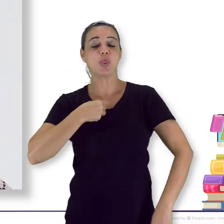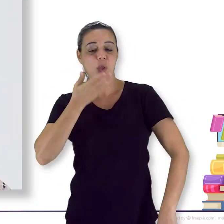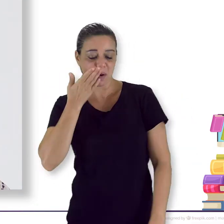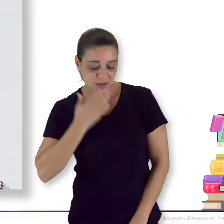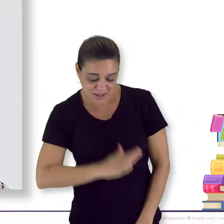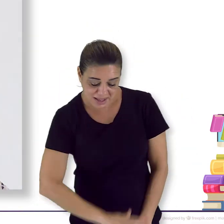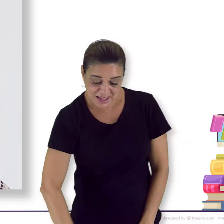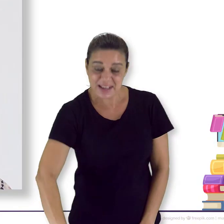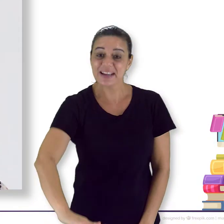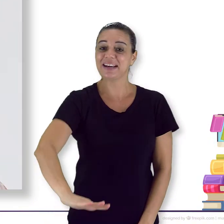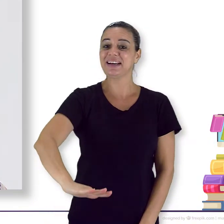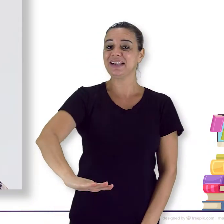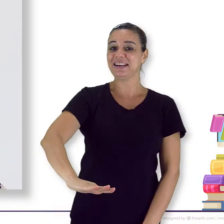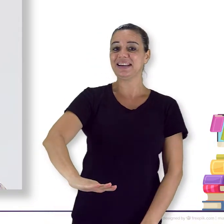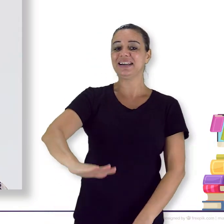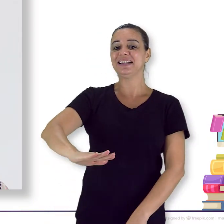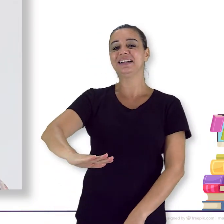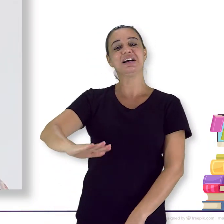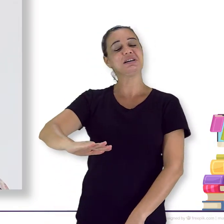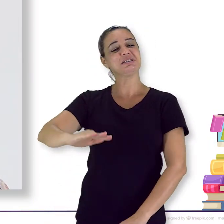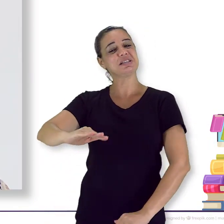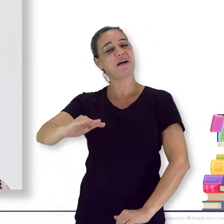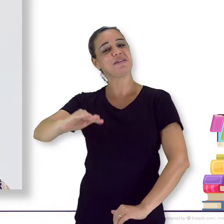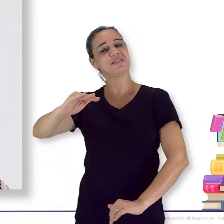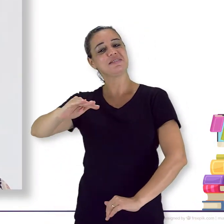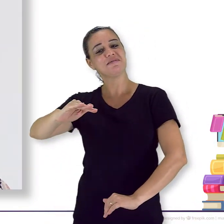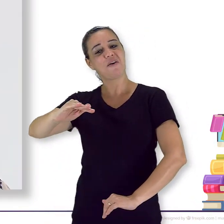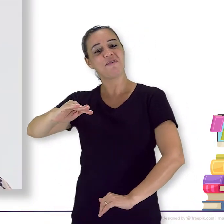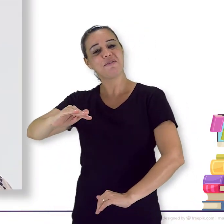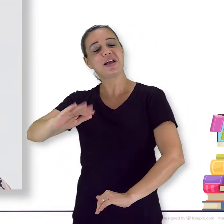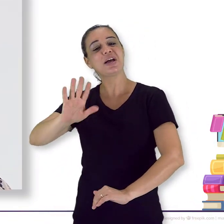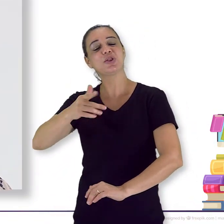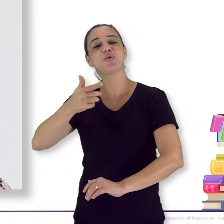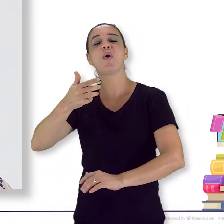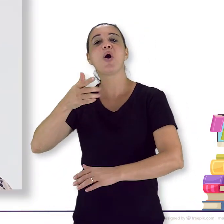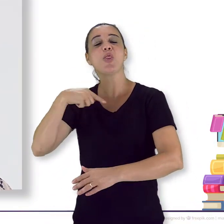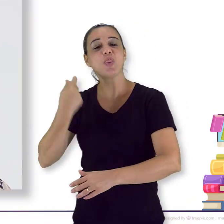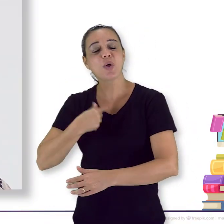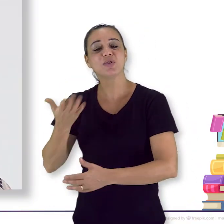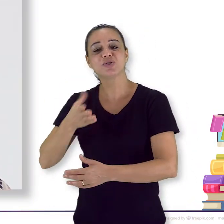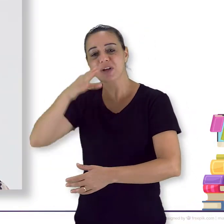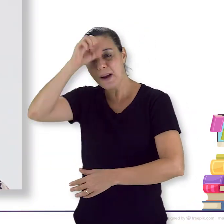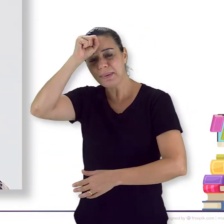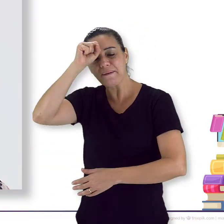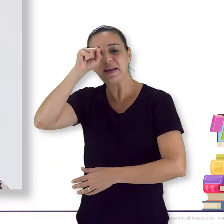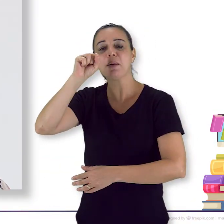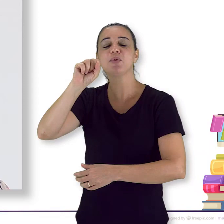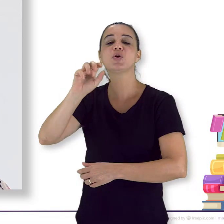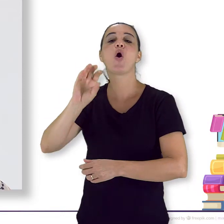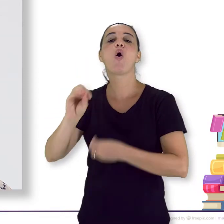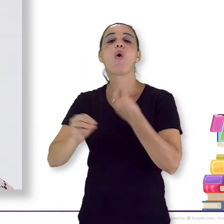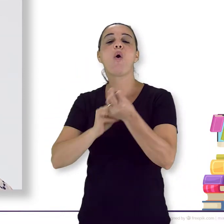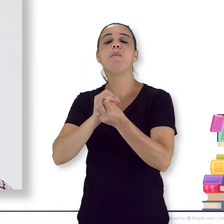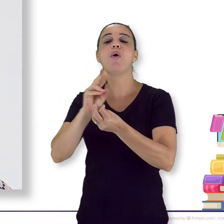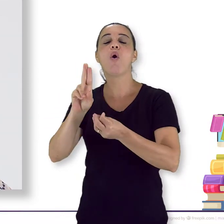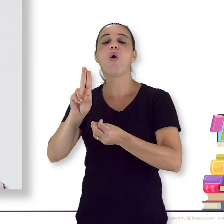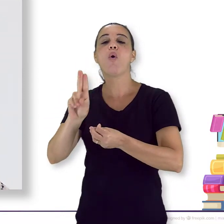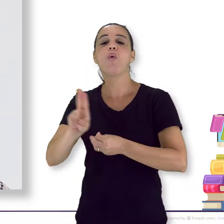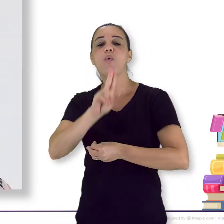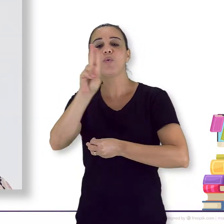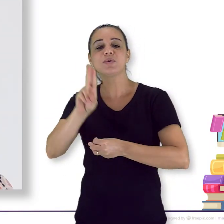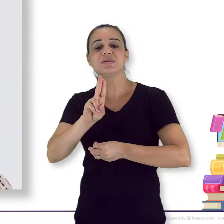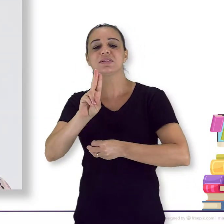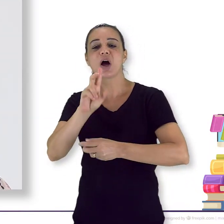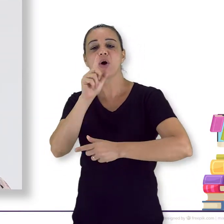que nós somos crianças, o meio nos influencia, seja pela linguagem, pelos